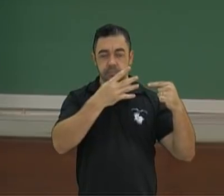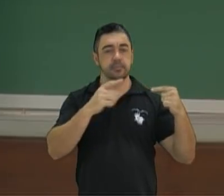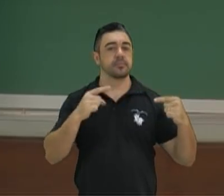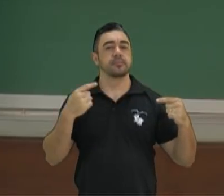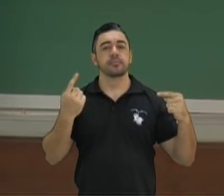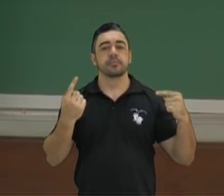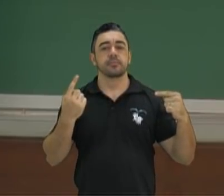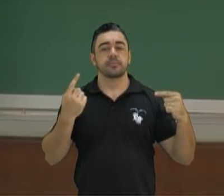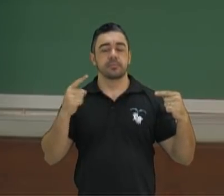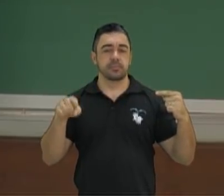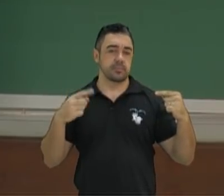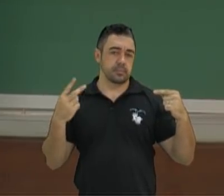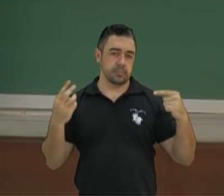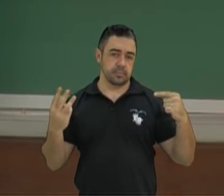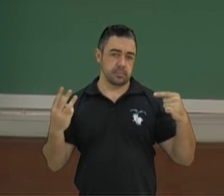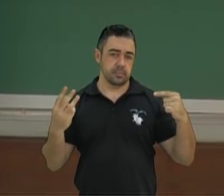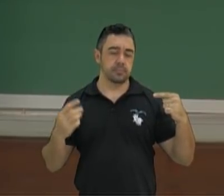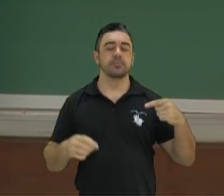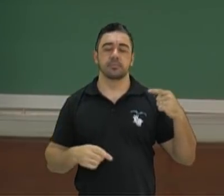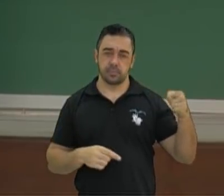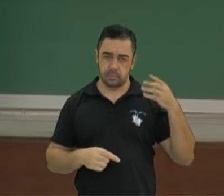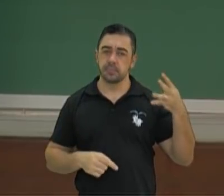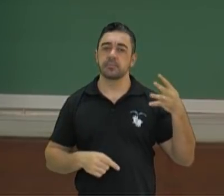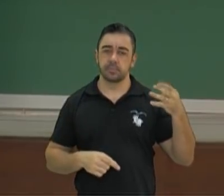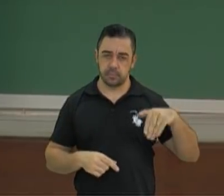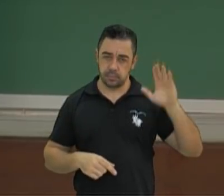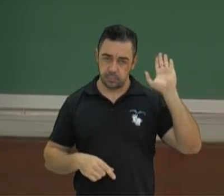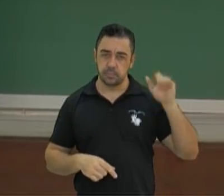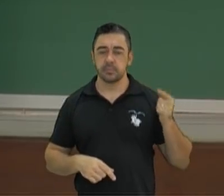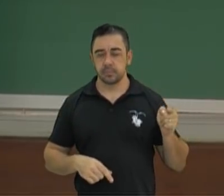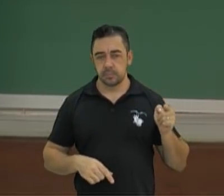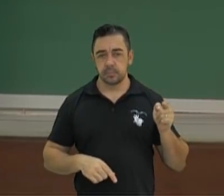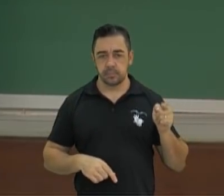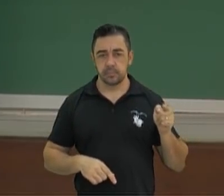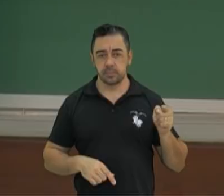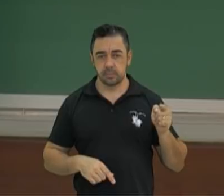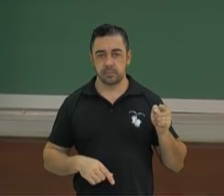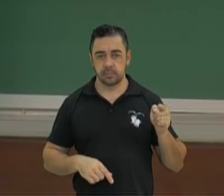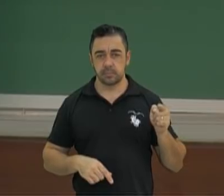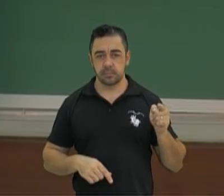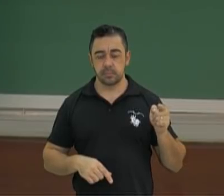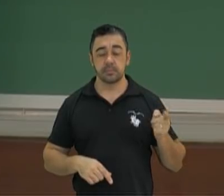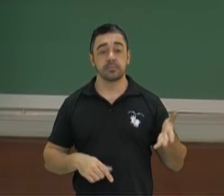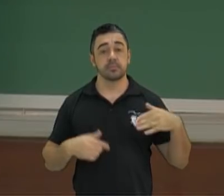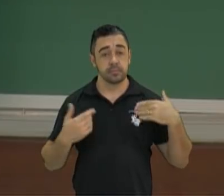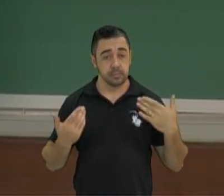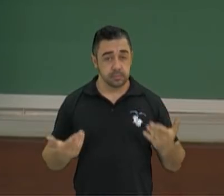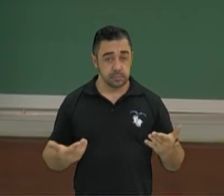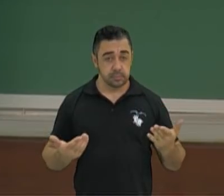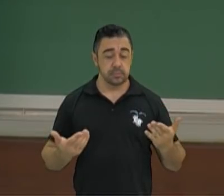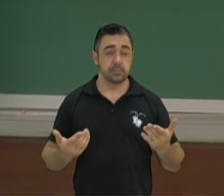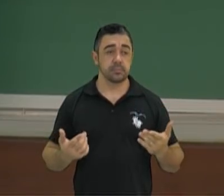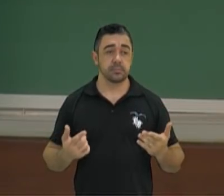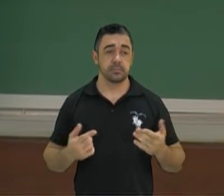ou 1,3 que é positivo? 4,1 é maior que 1,3. E como 4,1